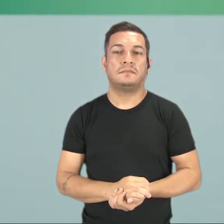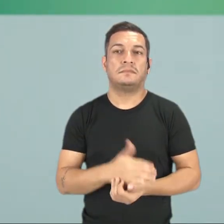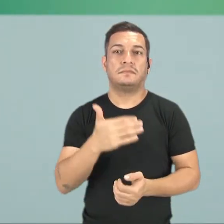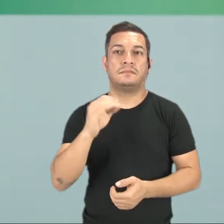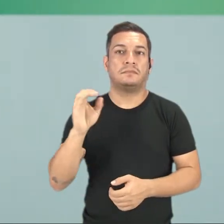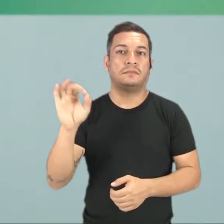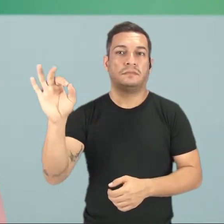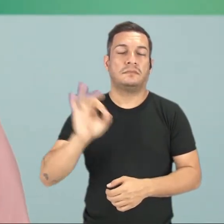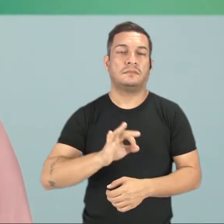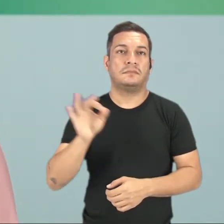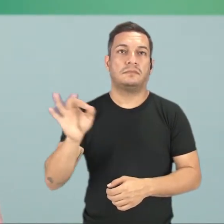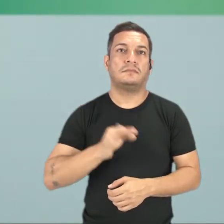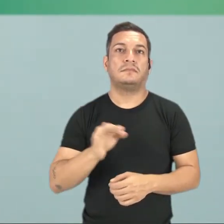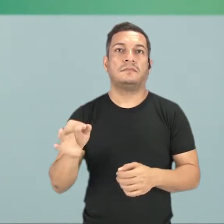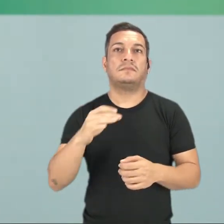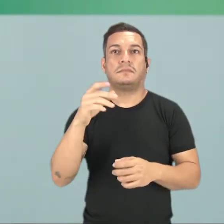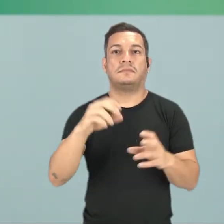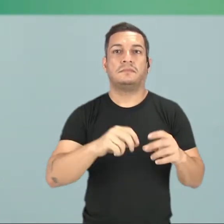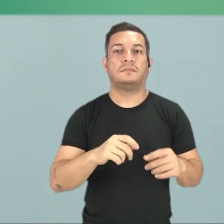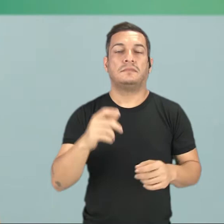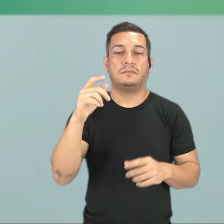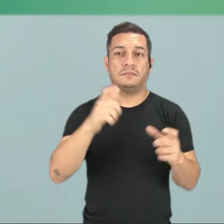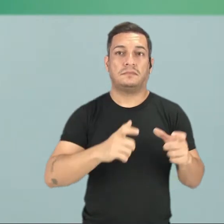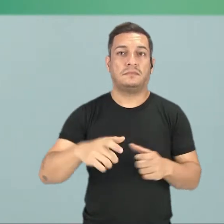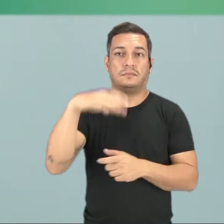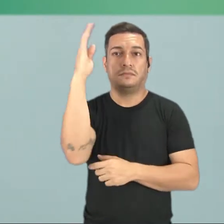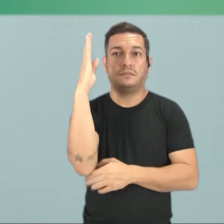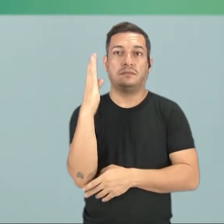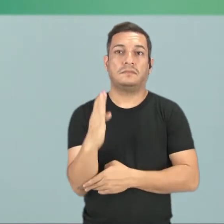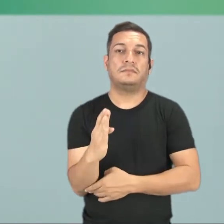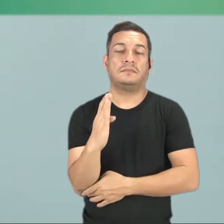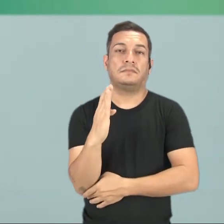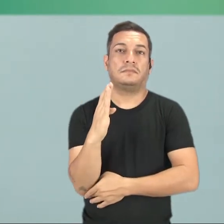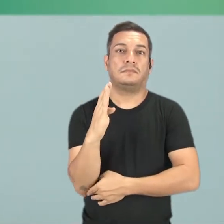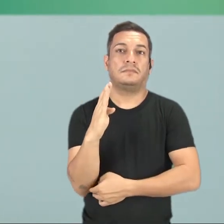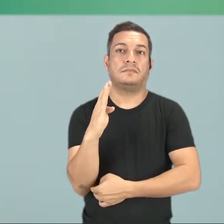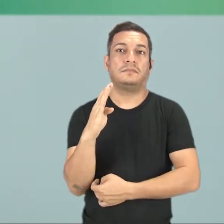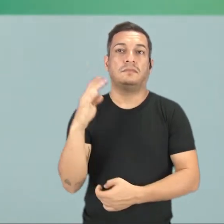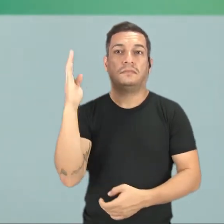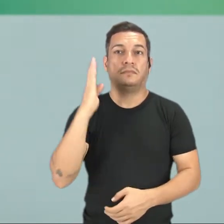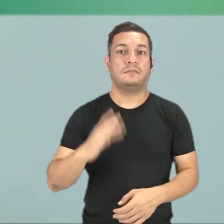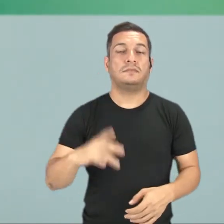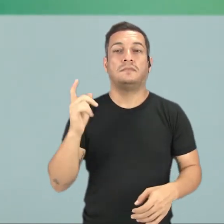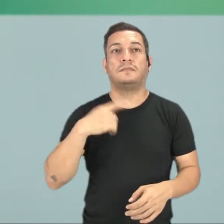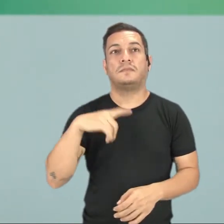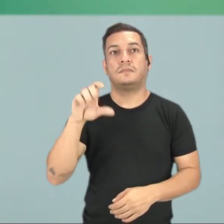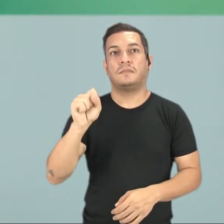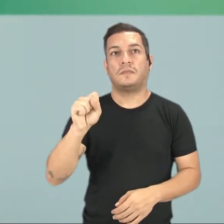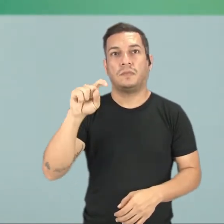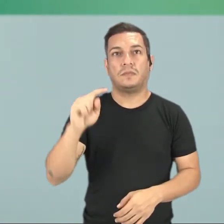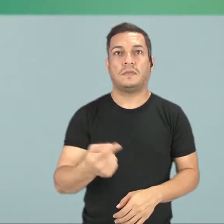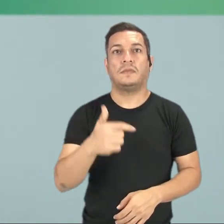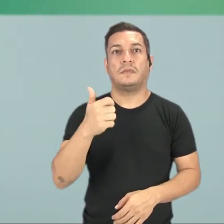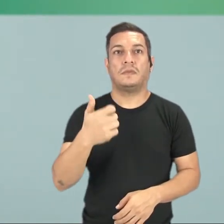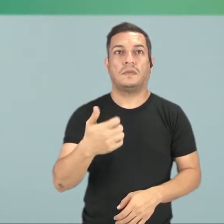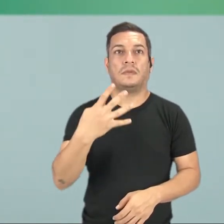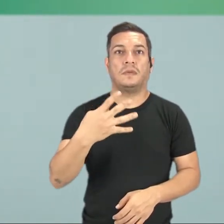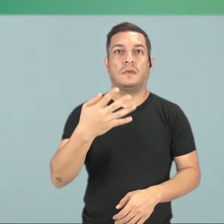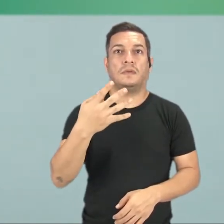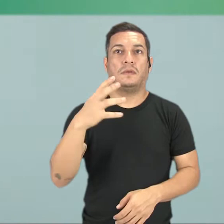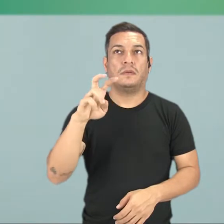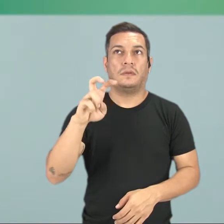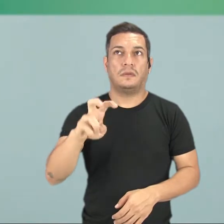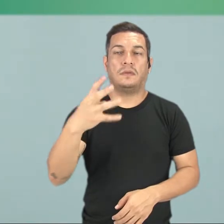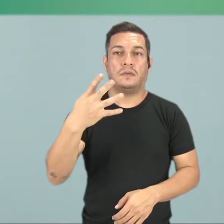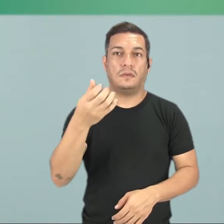De 100% do território brasileiro, né, de 100% de todo o território brasileiro, o Brasil com seus 8 milhões, 546